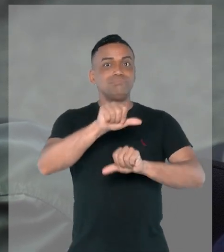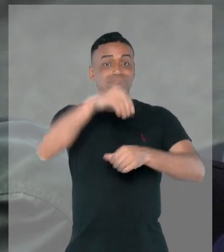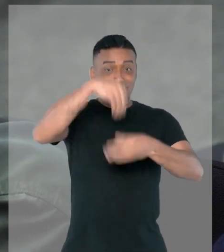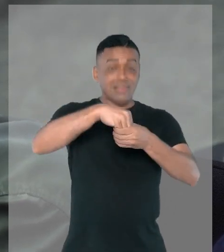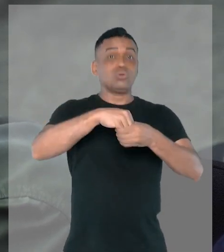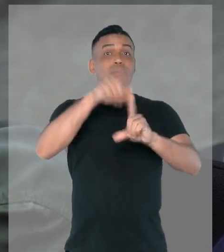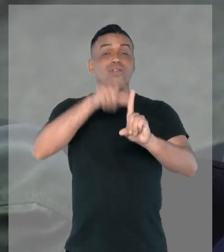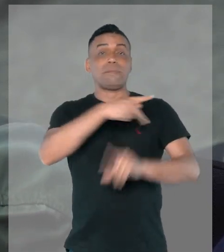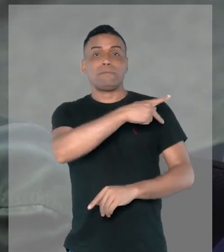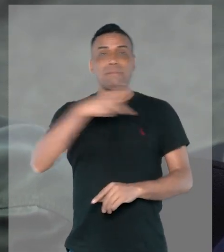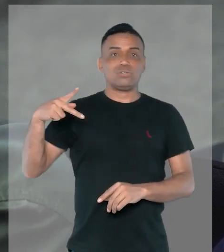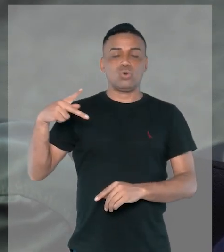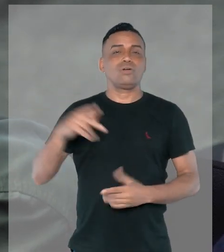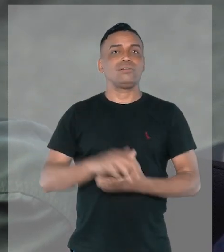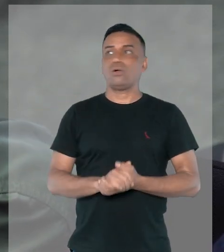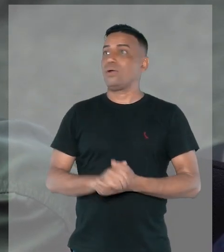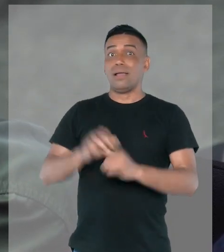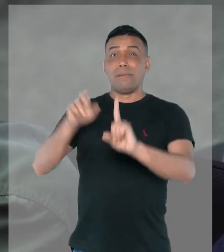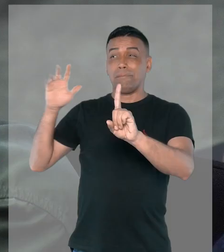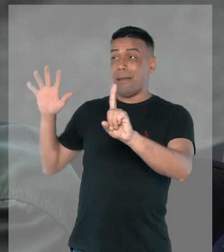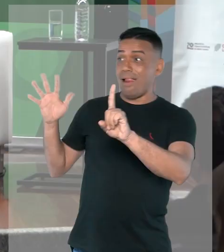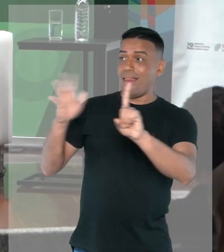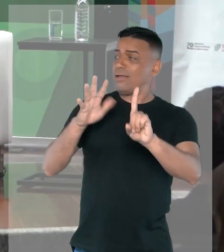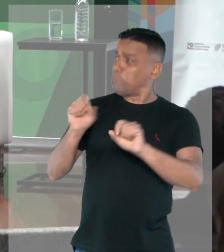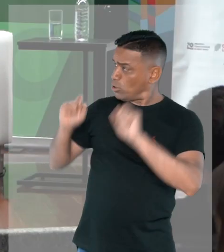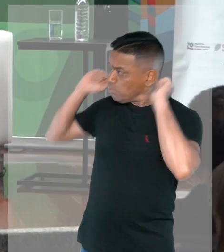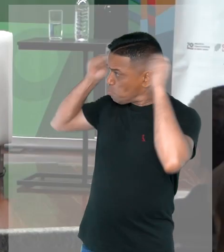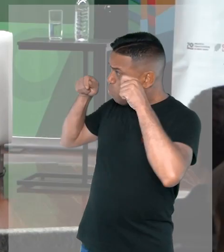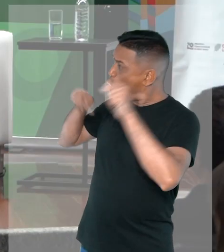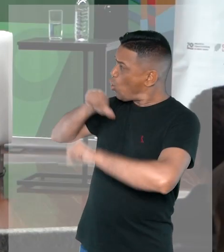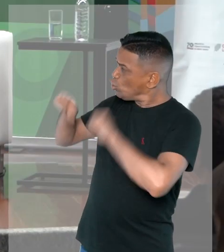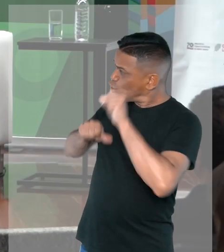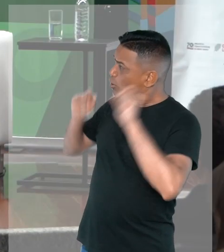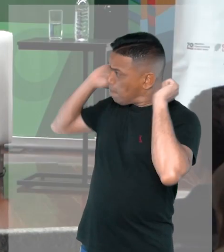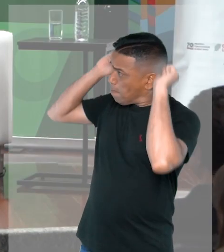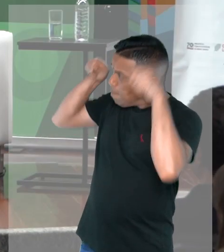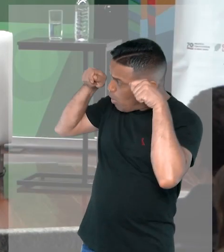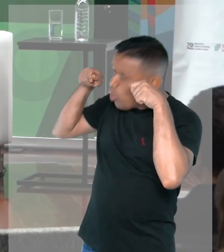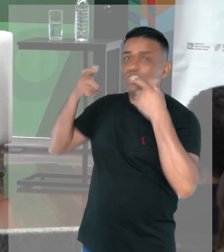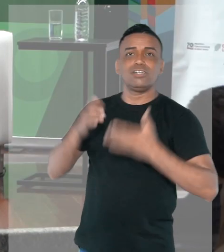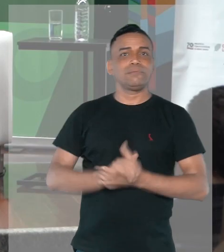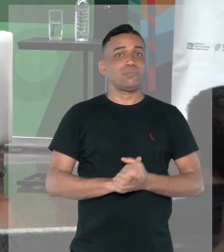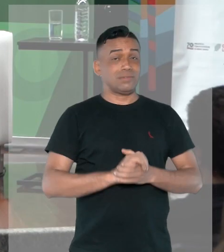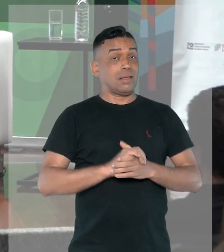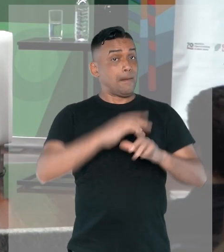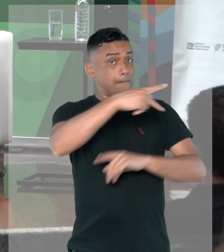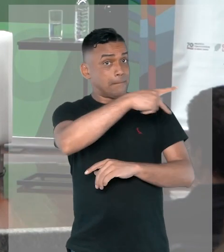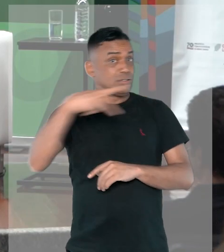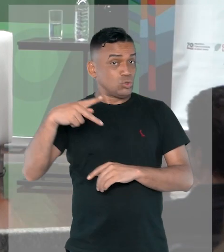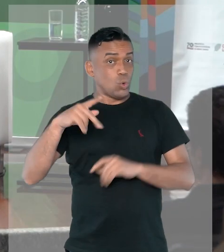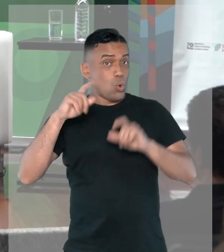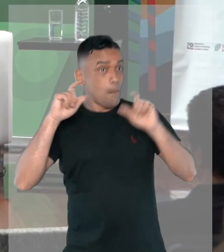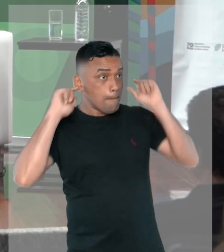né? E atraía multidões. Pode virar monge. Posso, monge. Pastor e monge, está tudo ali,